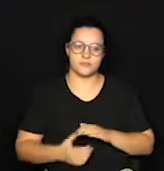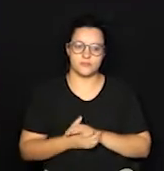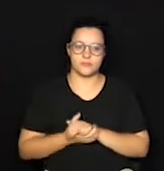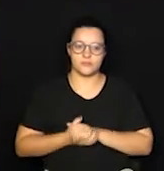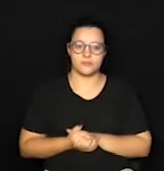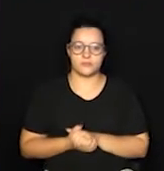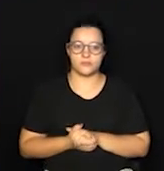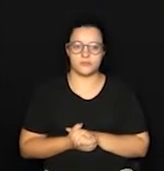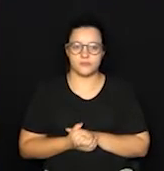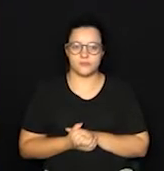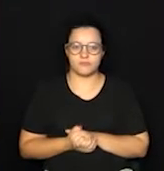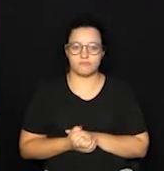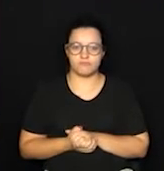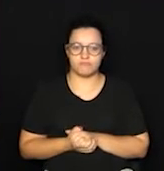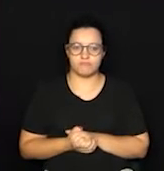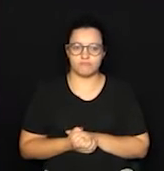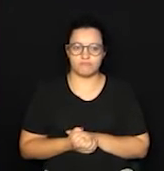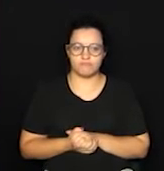do SAMIM.